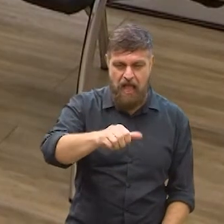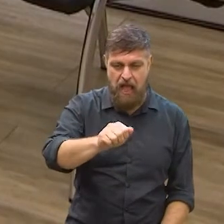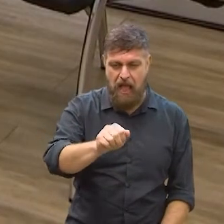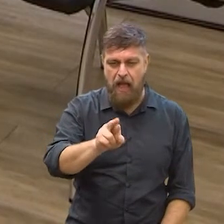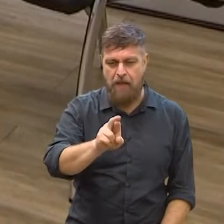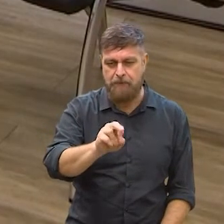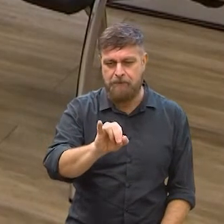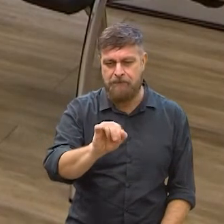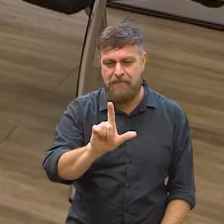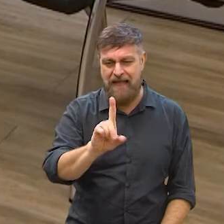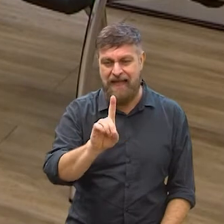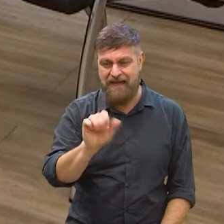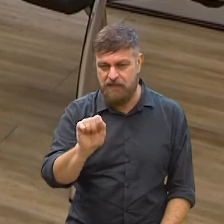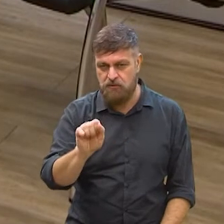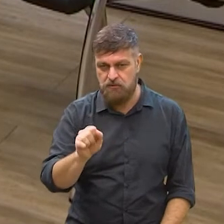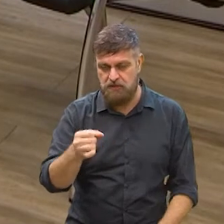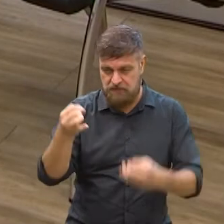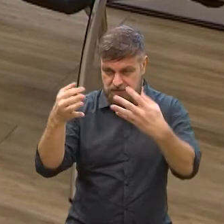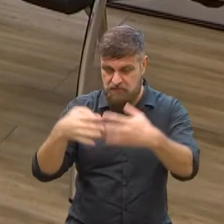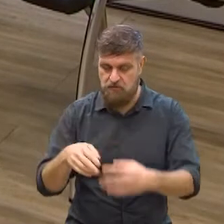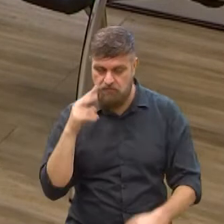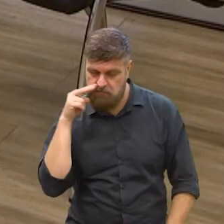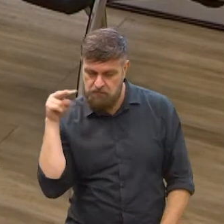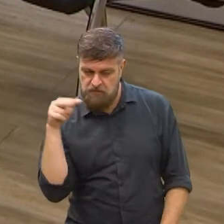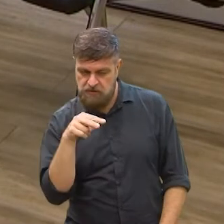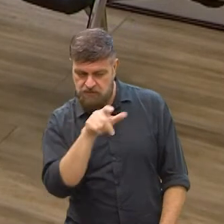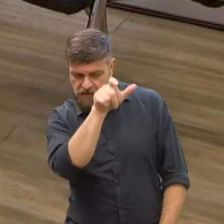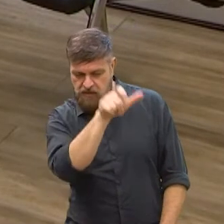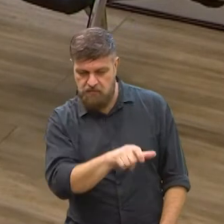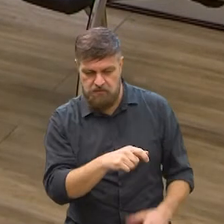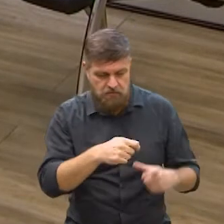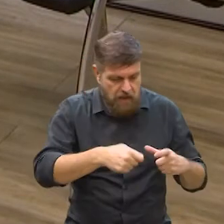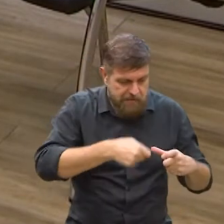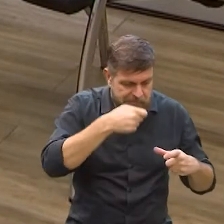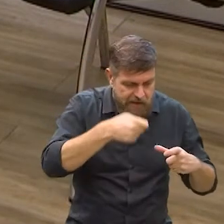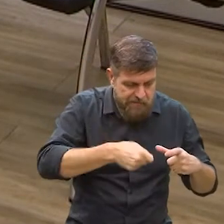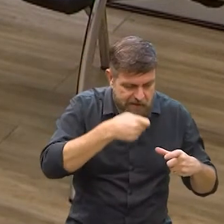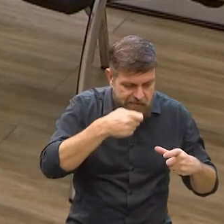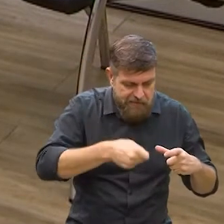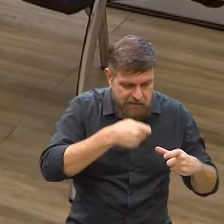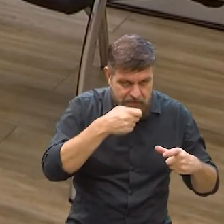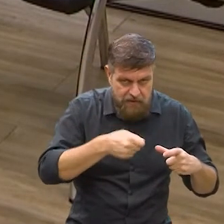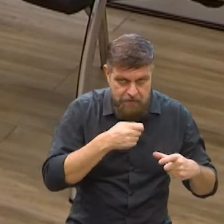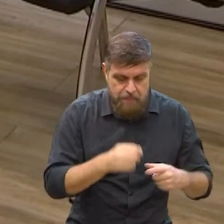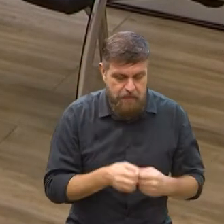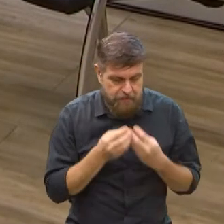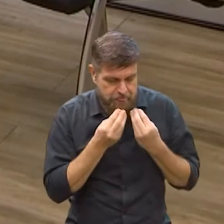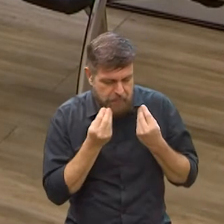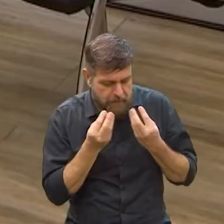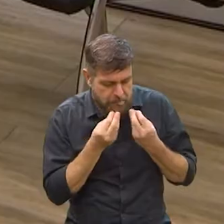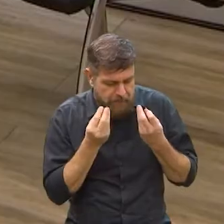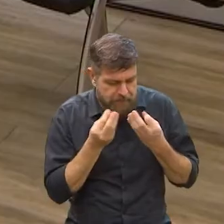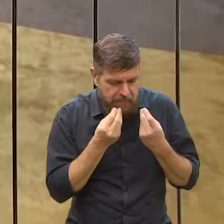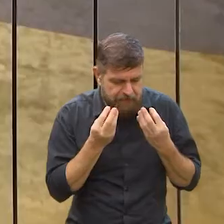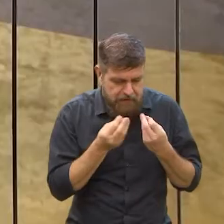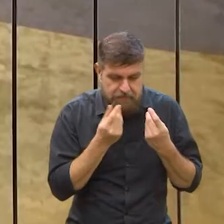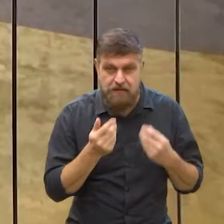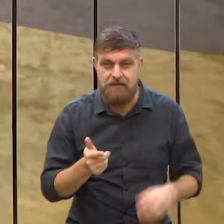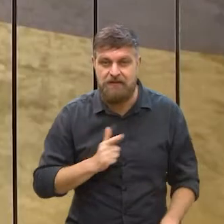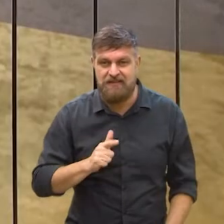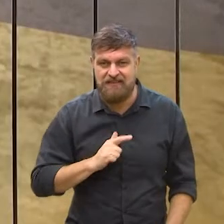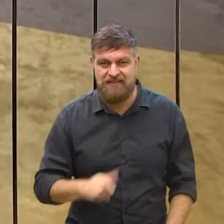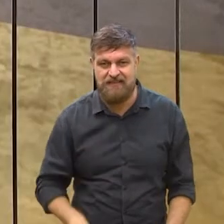quarto com outro paciente que está se alimentando de outro médico, enfim, meus sentidos estão mais aguçados. Então é um